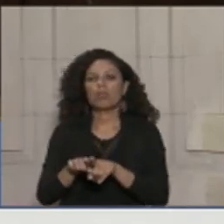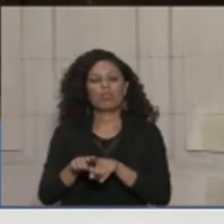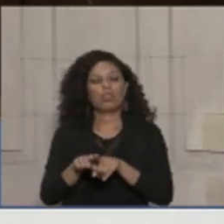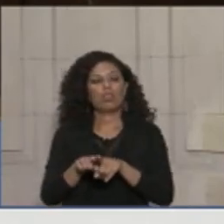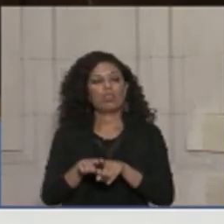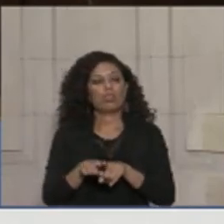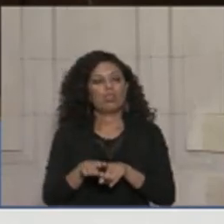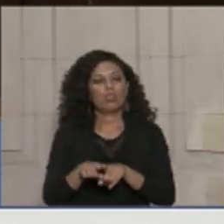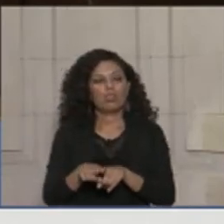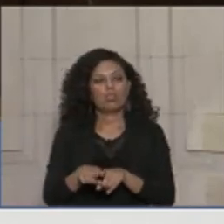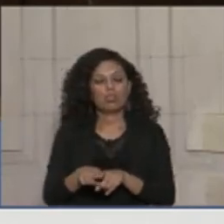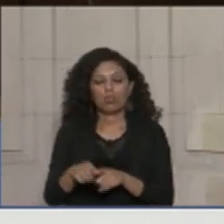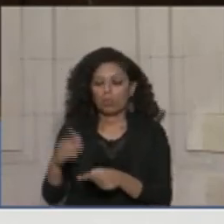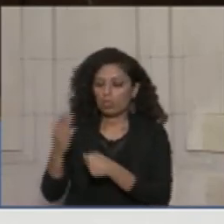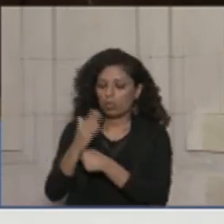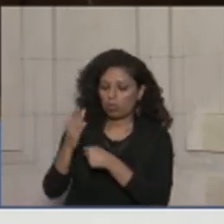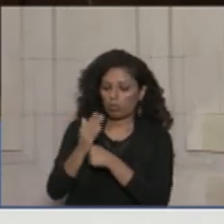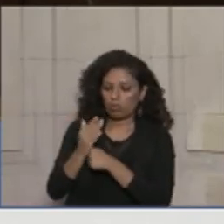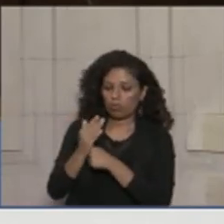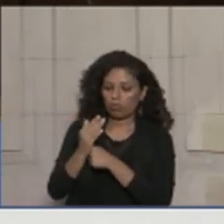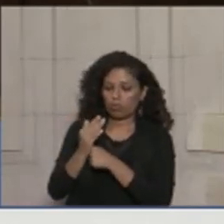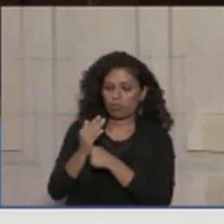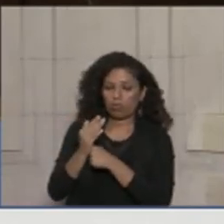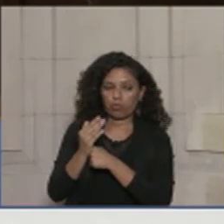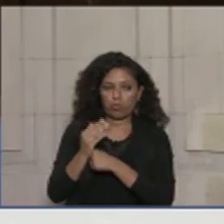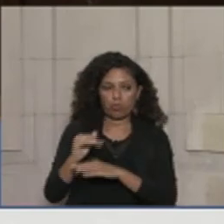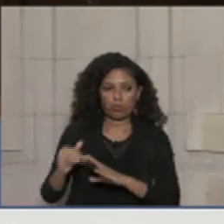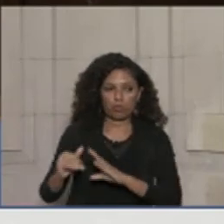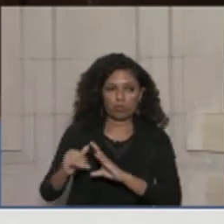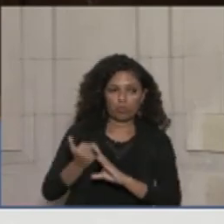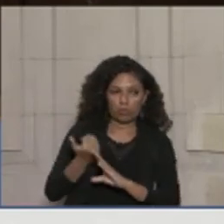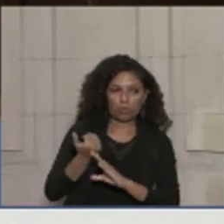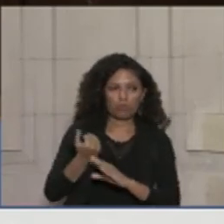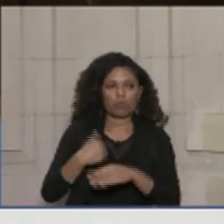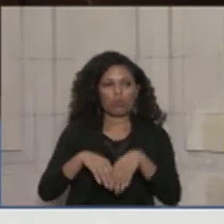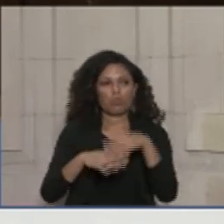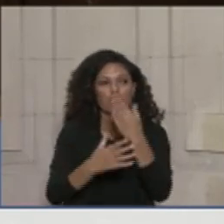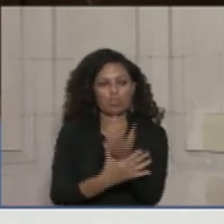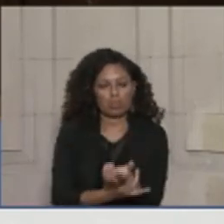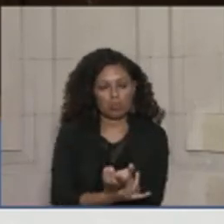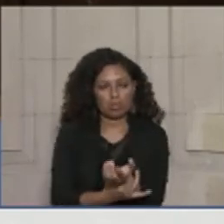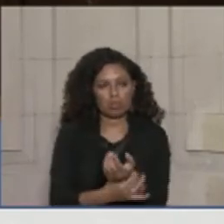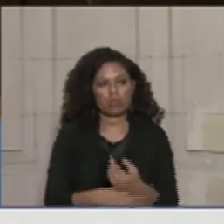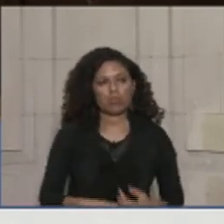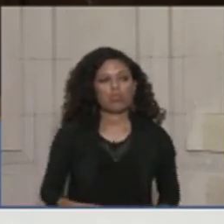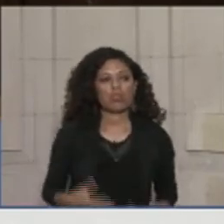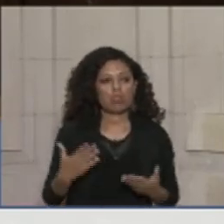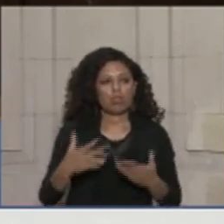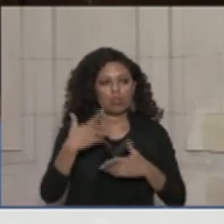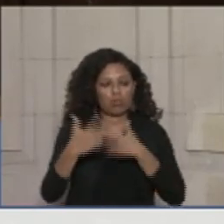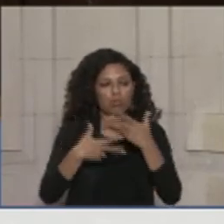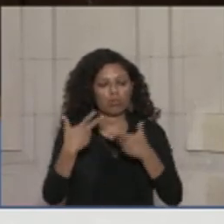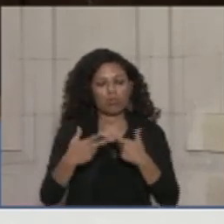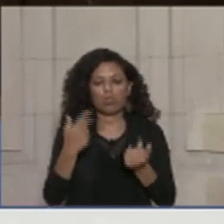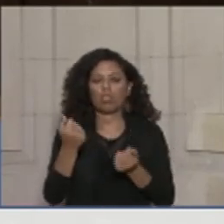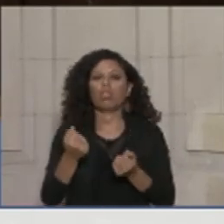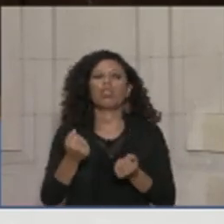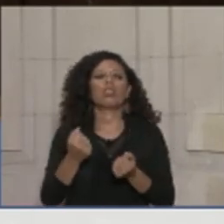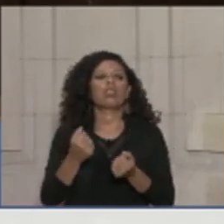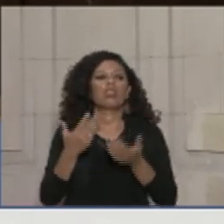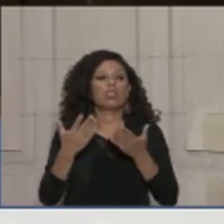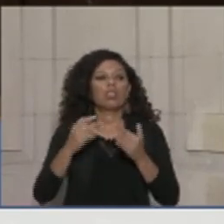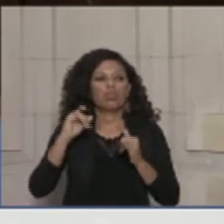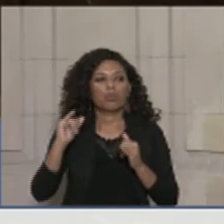além disso, me assessoram nessa relação com as forças de segurança pública. Então, quero deixar isso registrado.